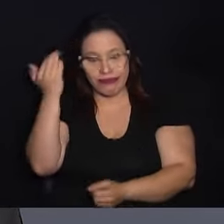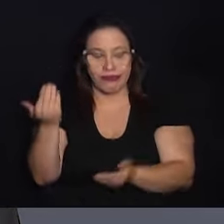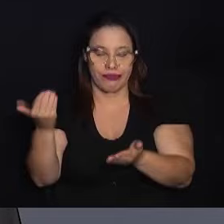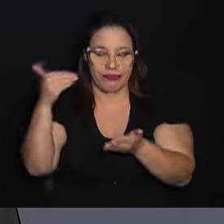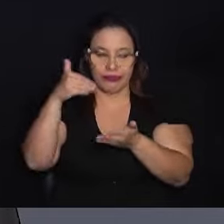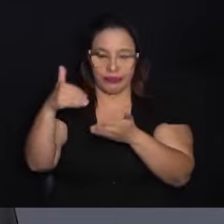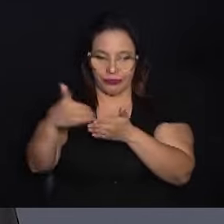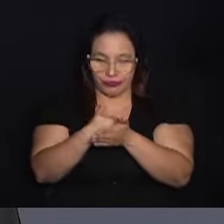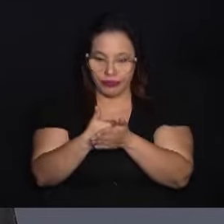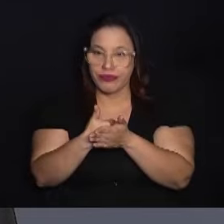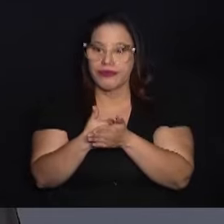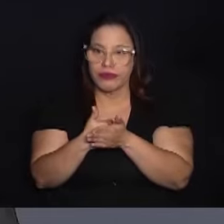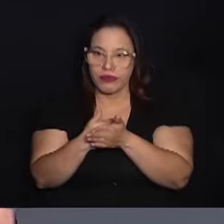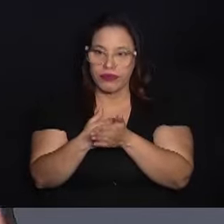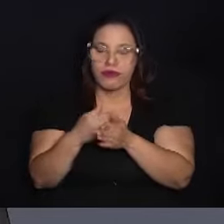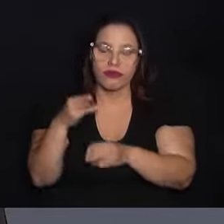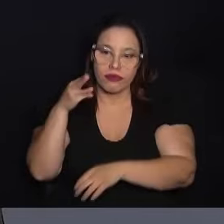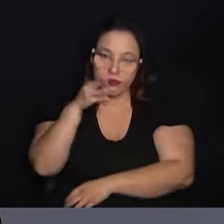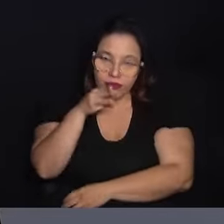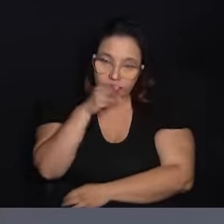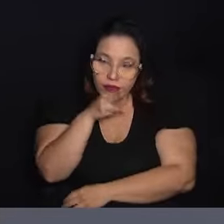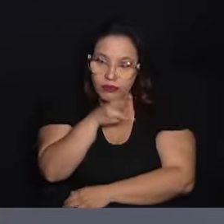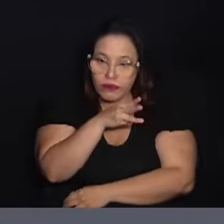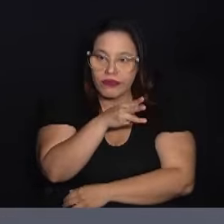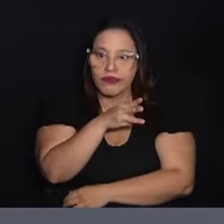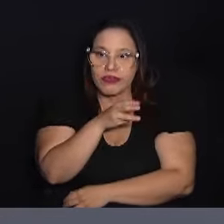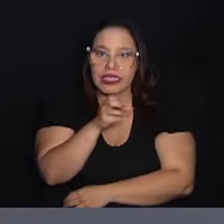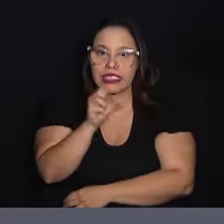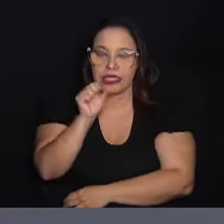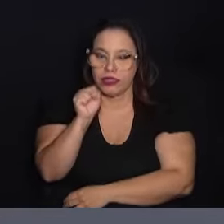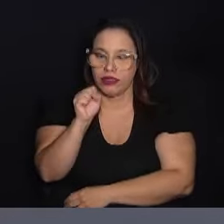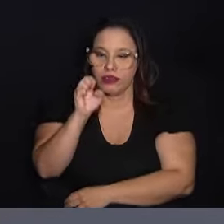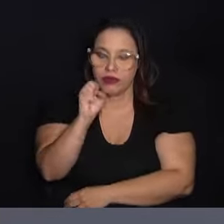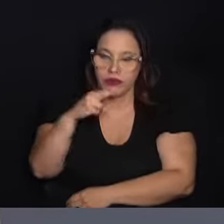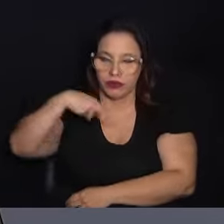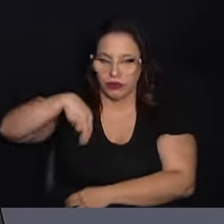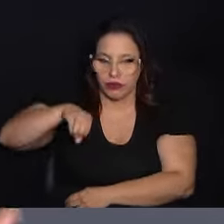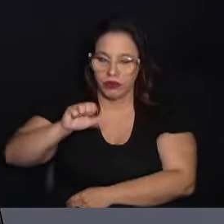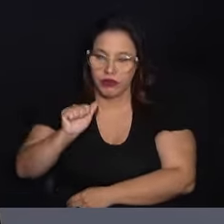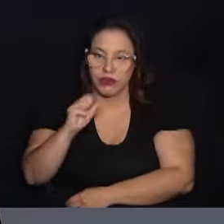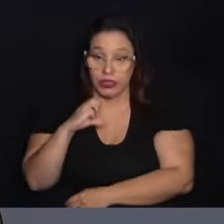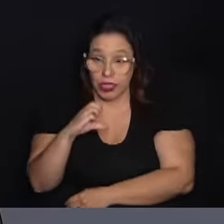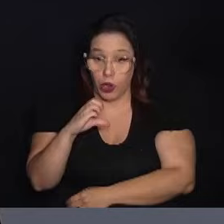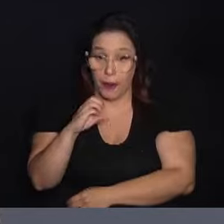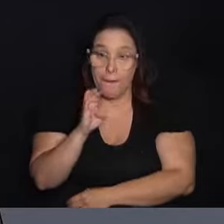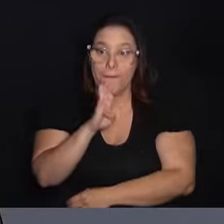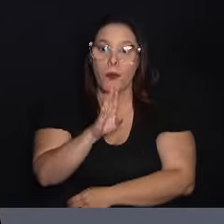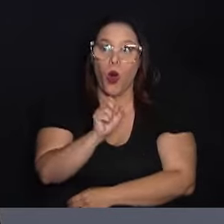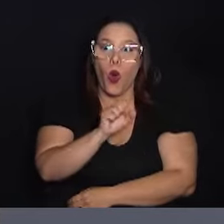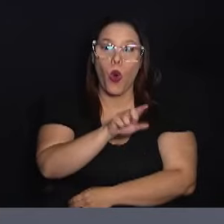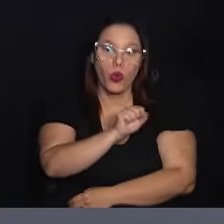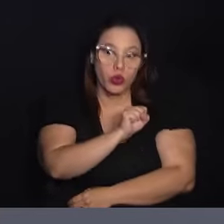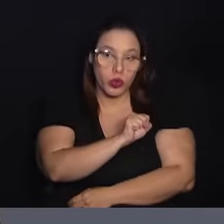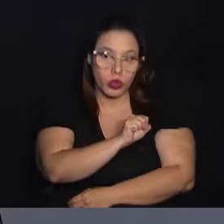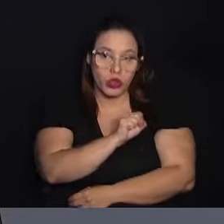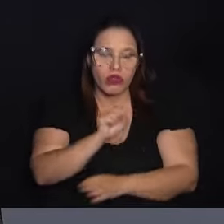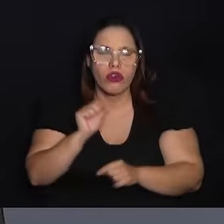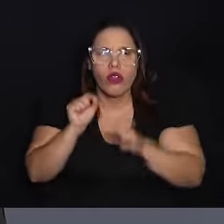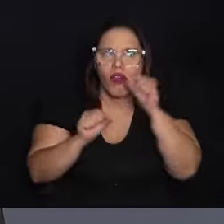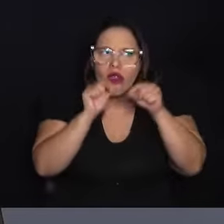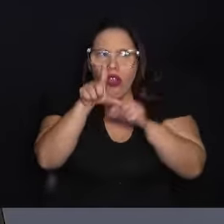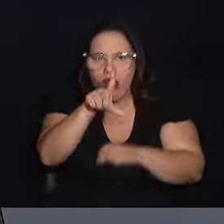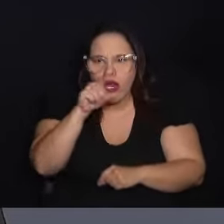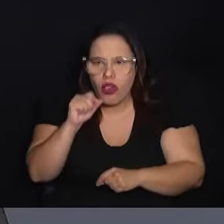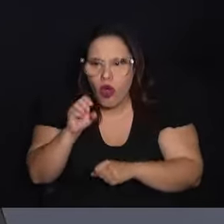as pessoas entenderem isso. Ela entra no nosso site, é a página do Senac Campinas, bolsas